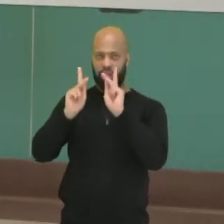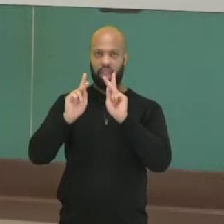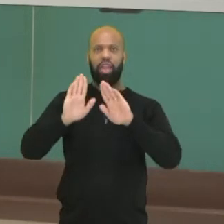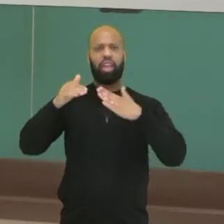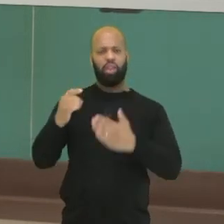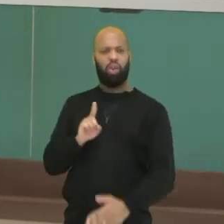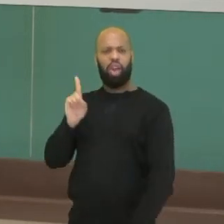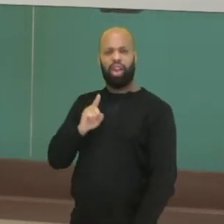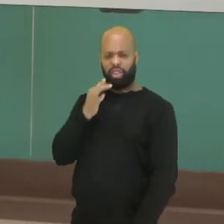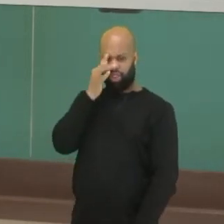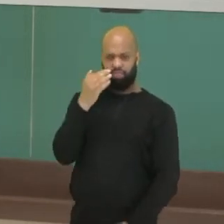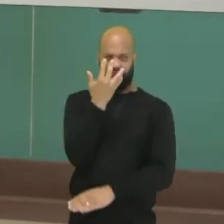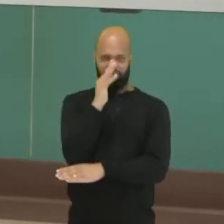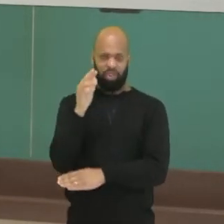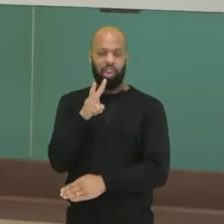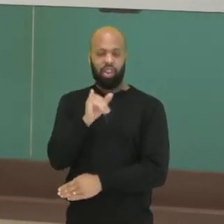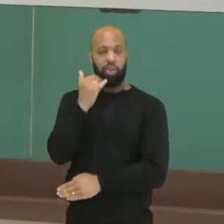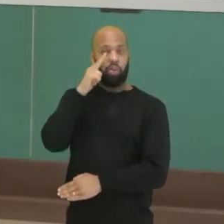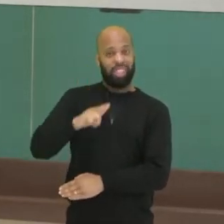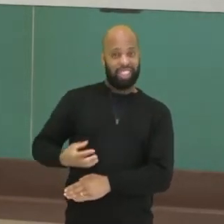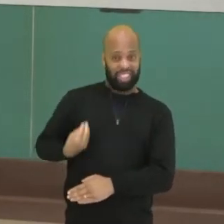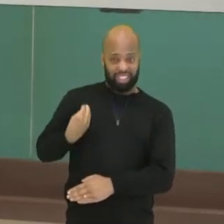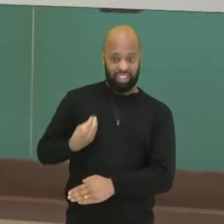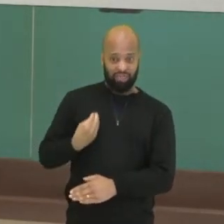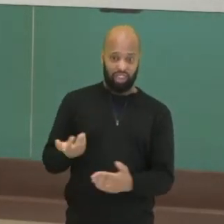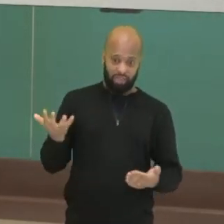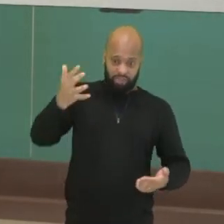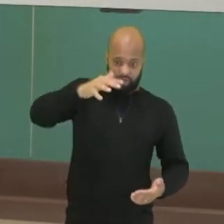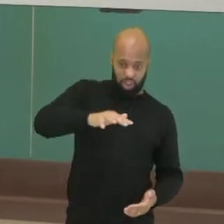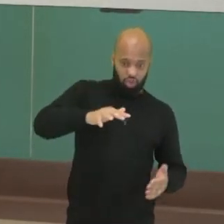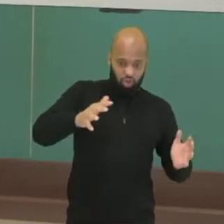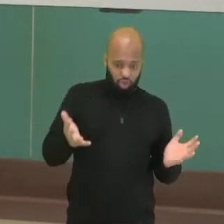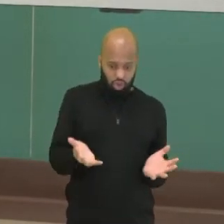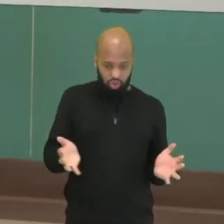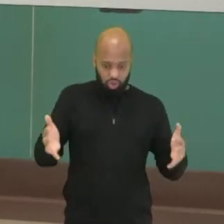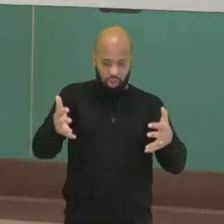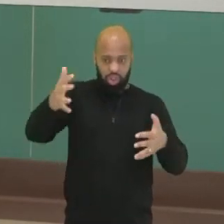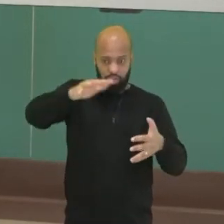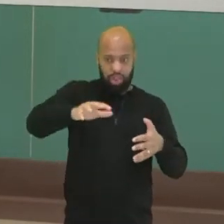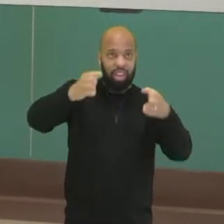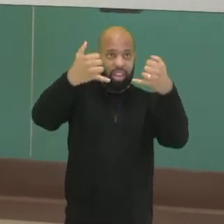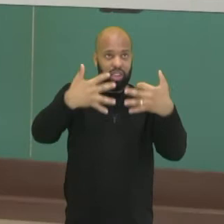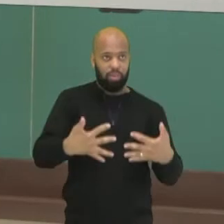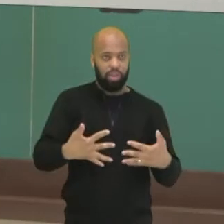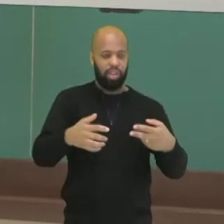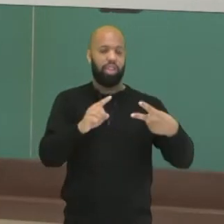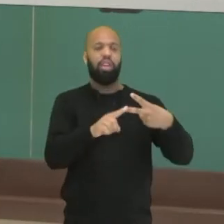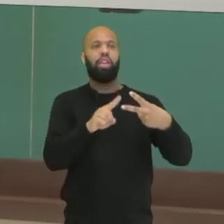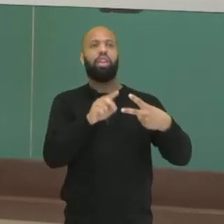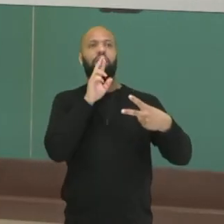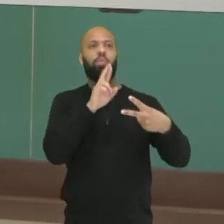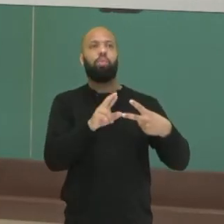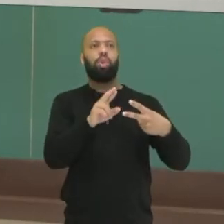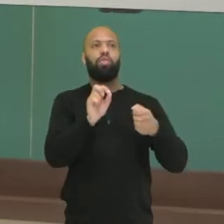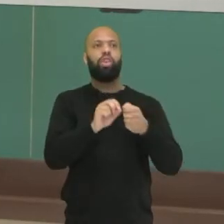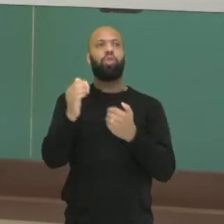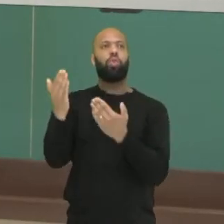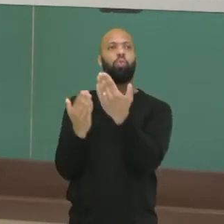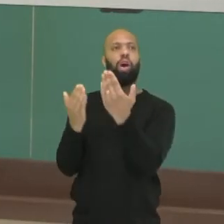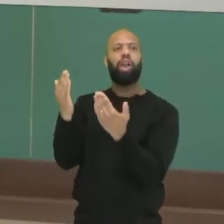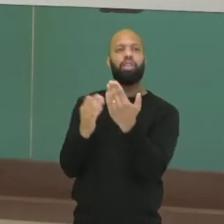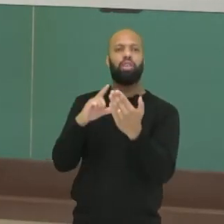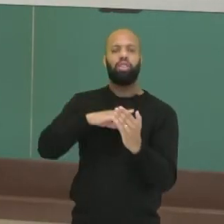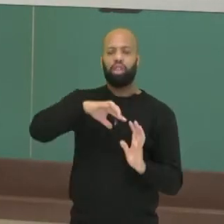vai sobreviver dentro de um ambiente fechado? Explique como isso ocorre. E já aproveita e responde essa também. Faça uma comparação entre o